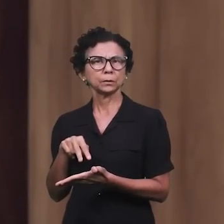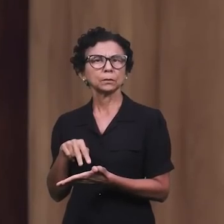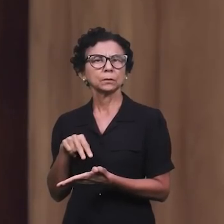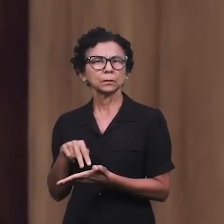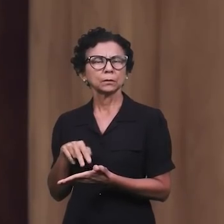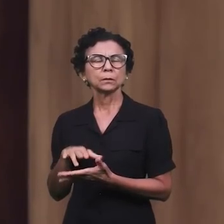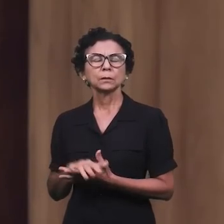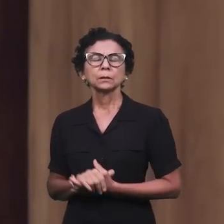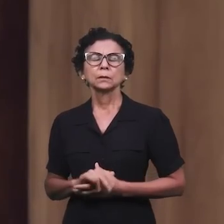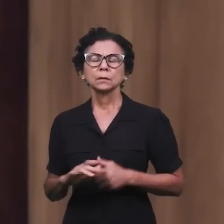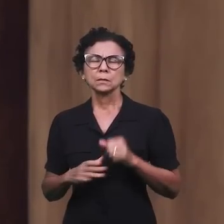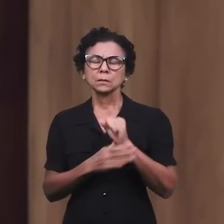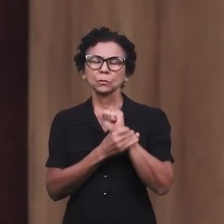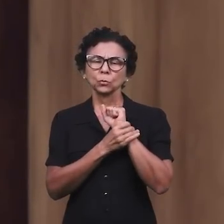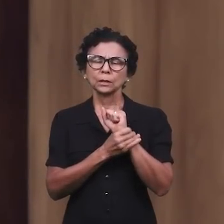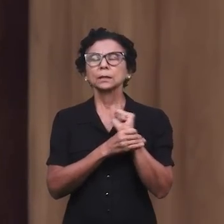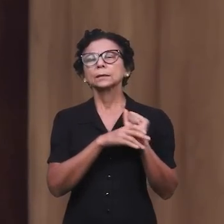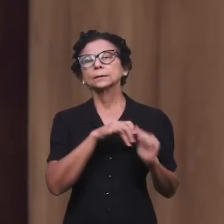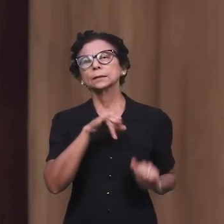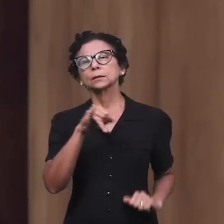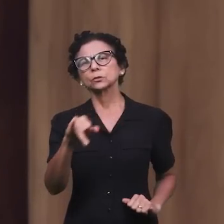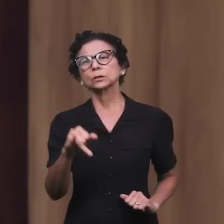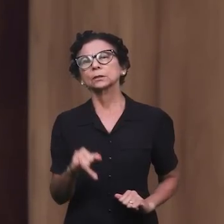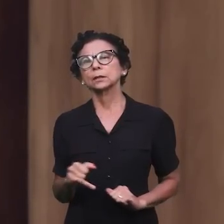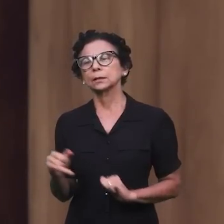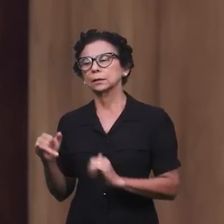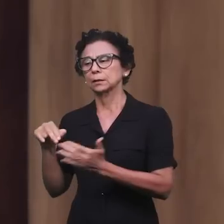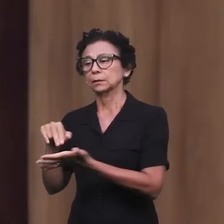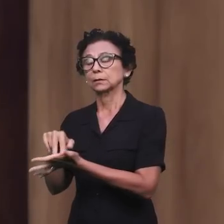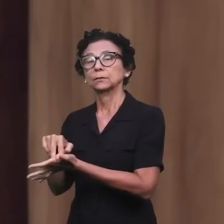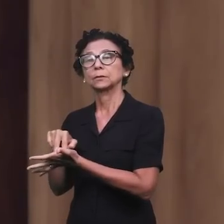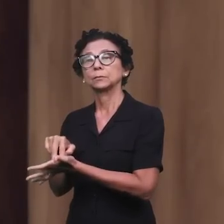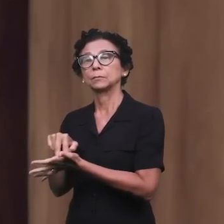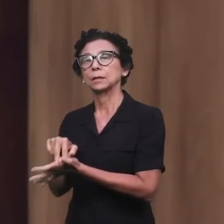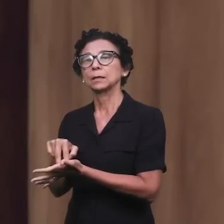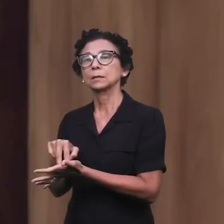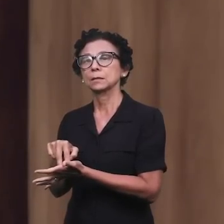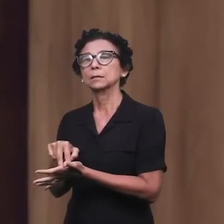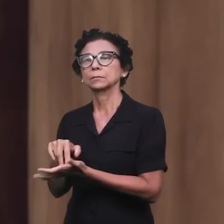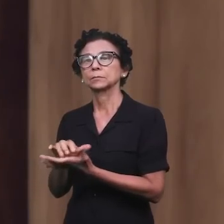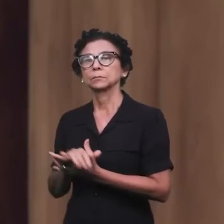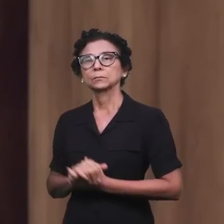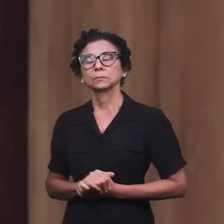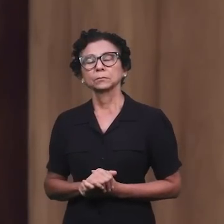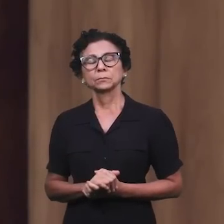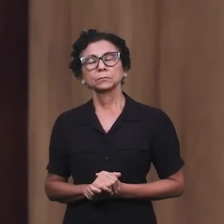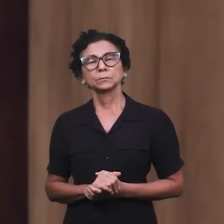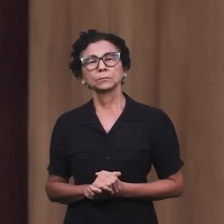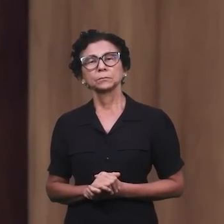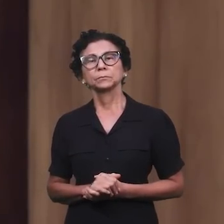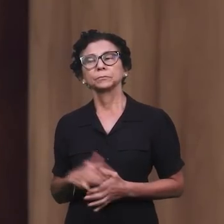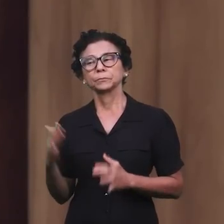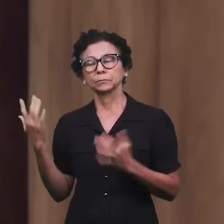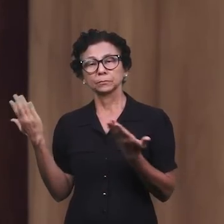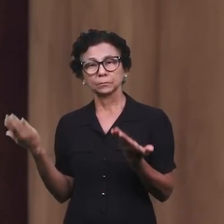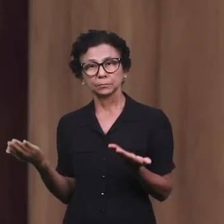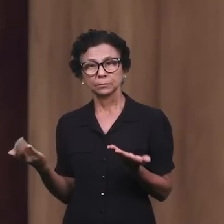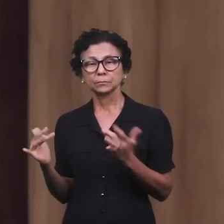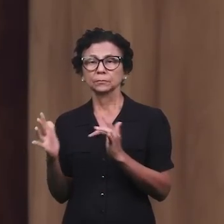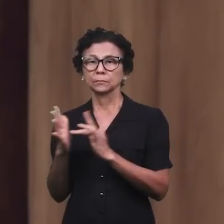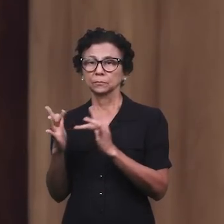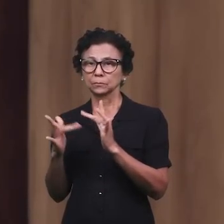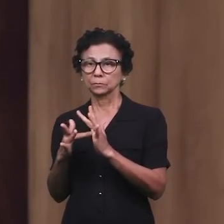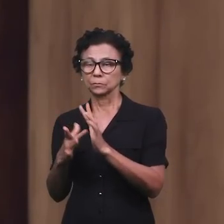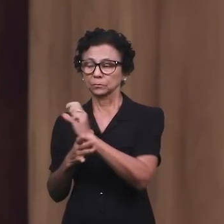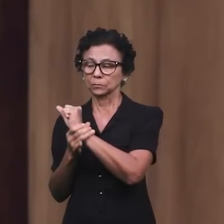com toda segurança que a firmeza da igreja está em seu fundamento. Jesus é a rocha em que ela